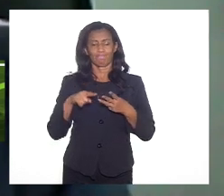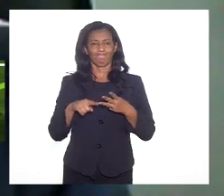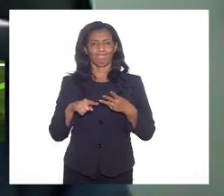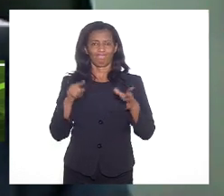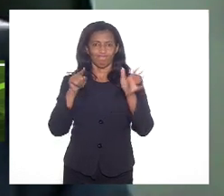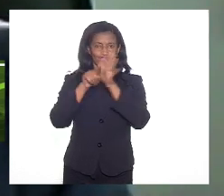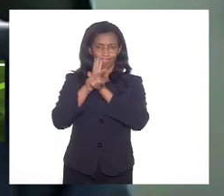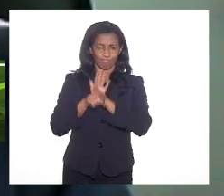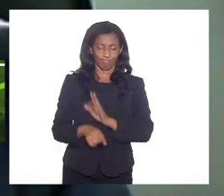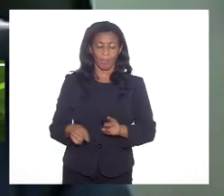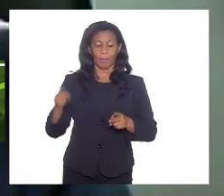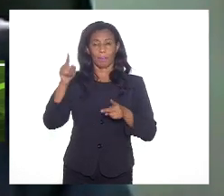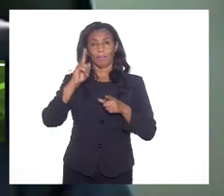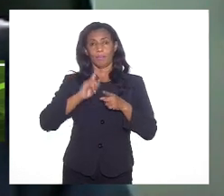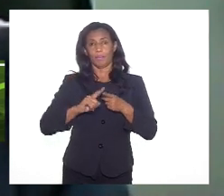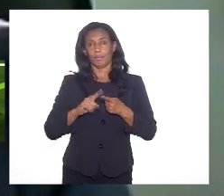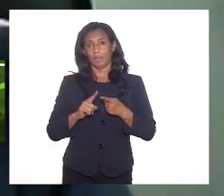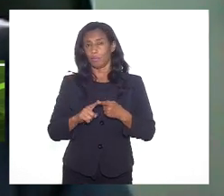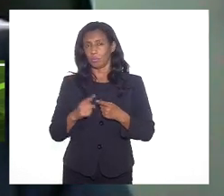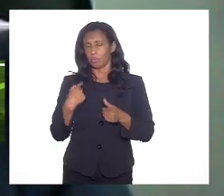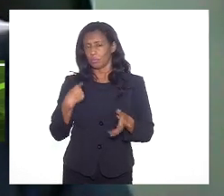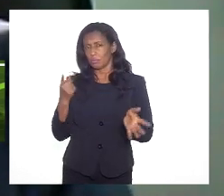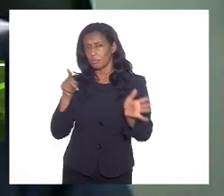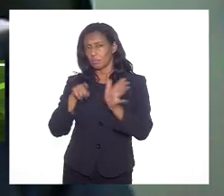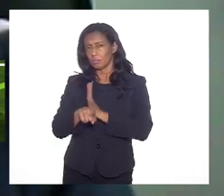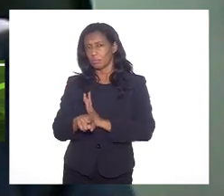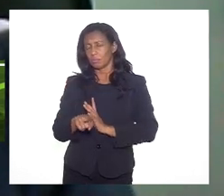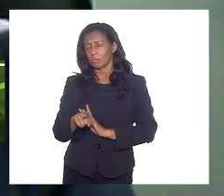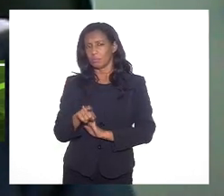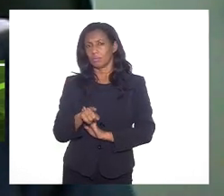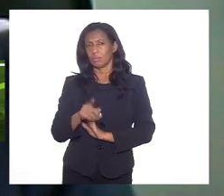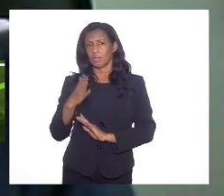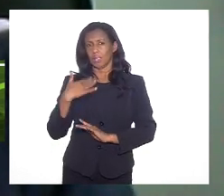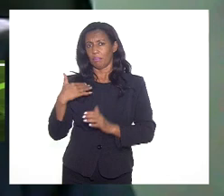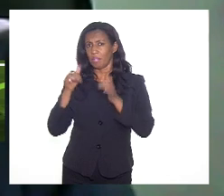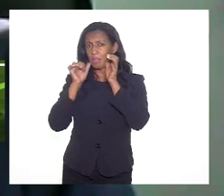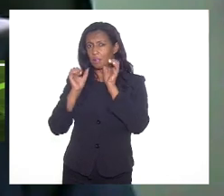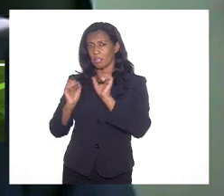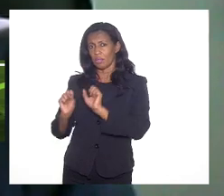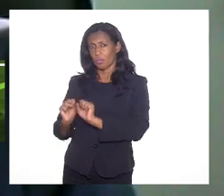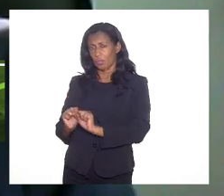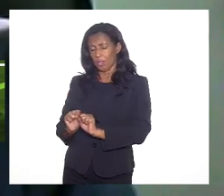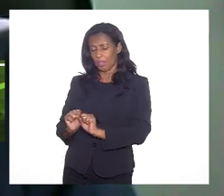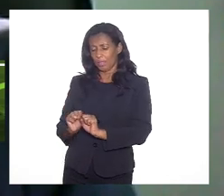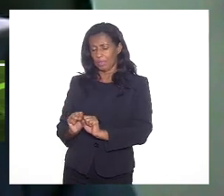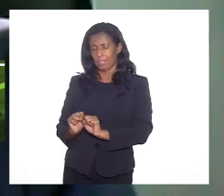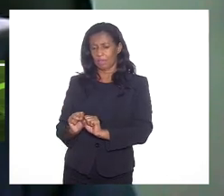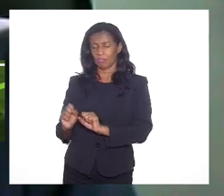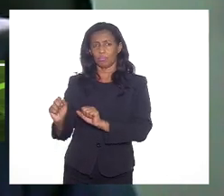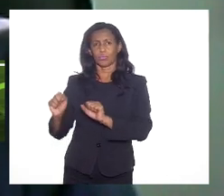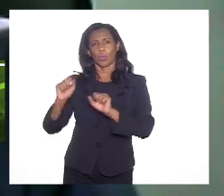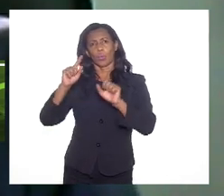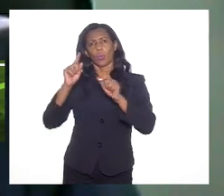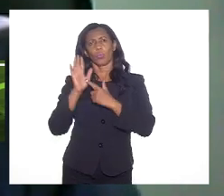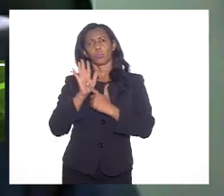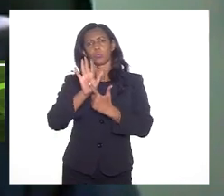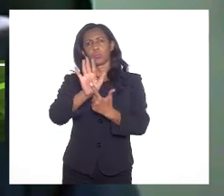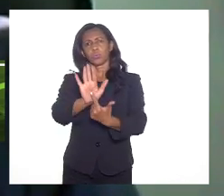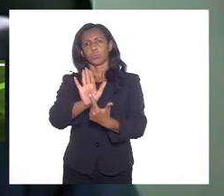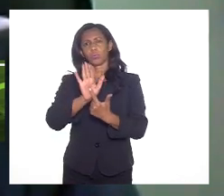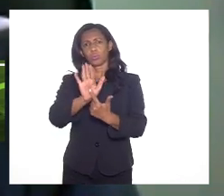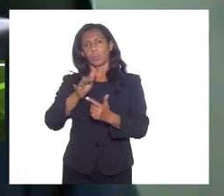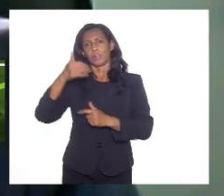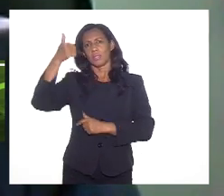indagações. A primeira, que fiz aqui, né, através da minha assessoria, um demonstrativo consolidado